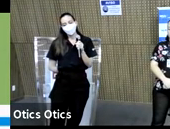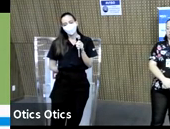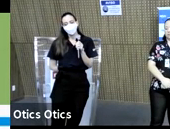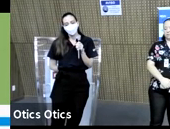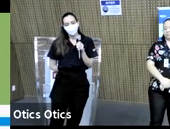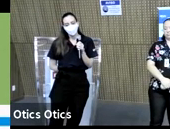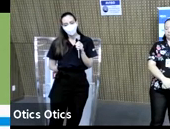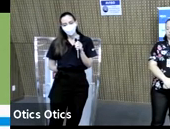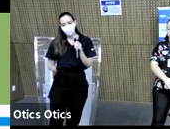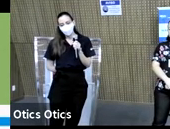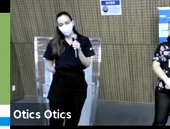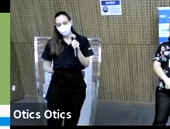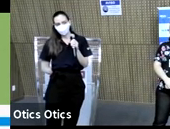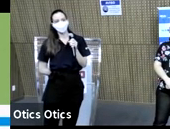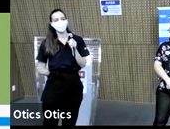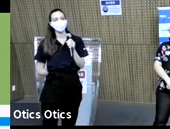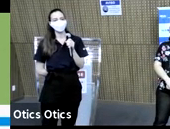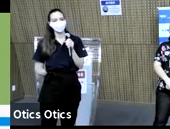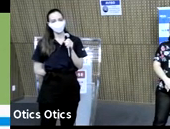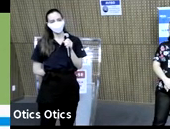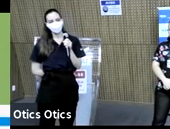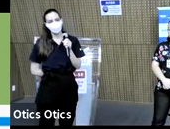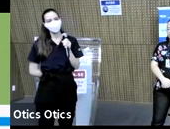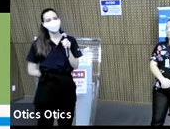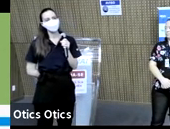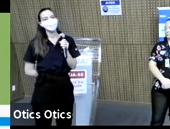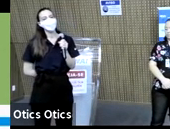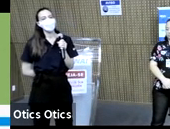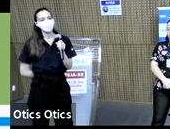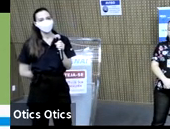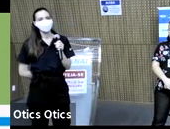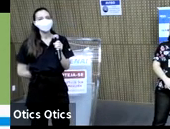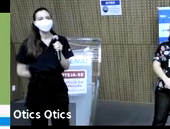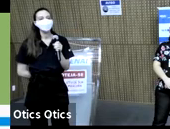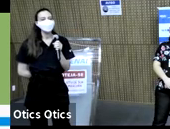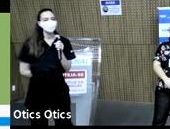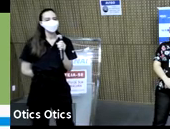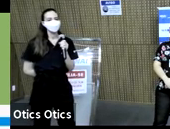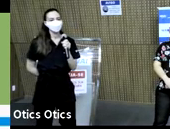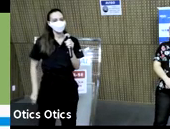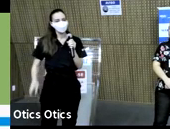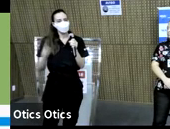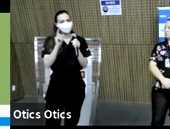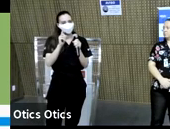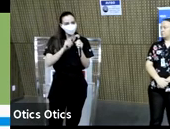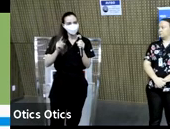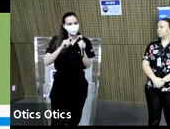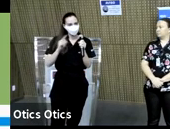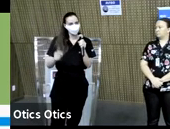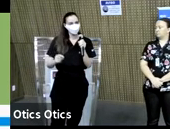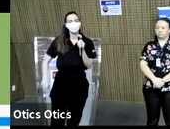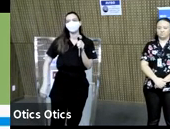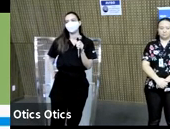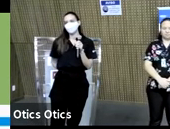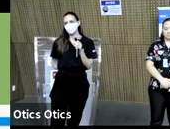Em relação à saúde da mulher, como vocês já disseram, né? As gestantes, todo mundo lembra de clicar no